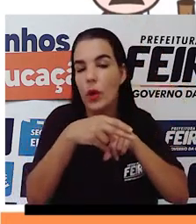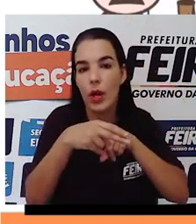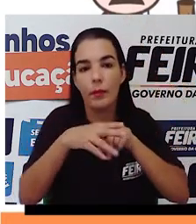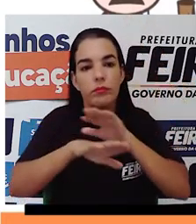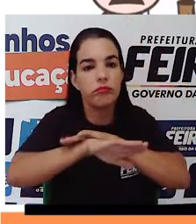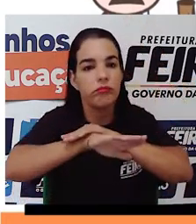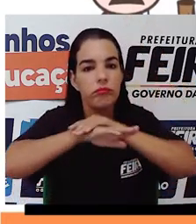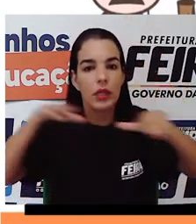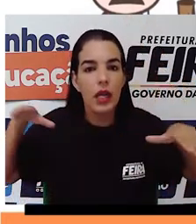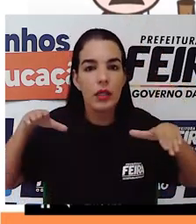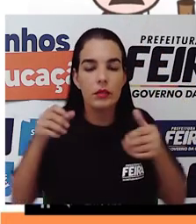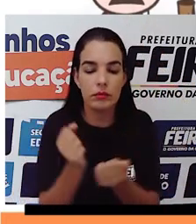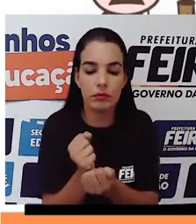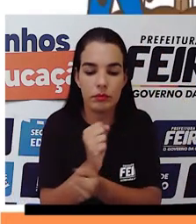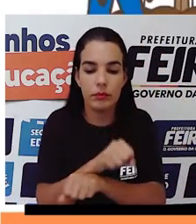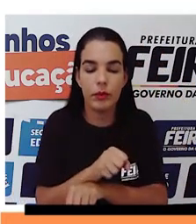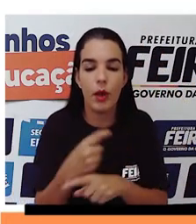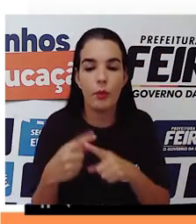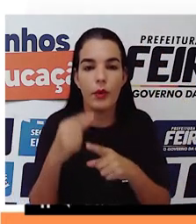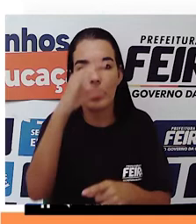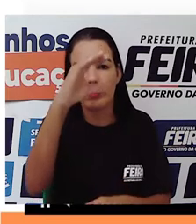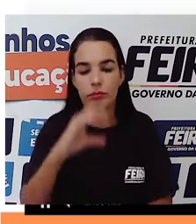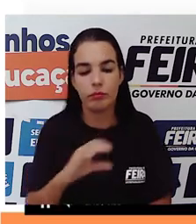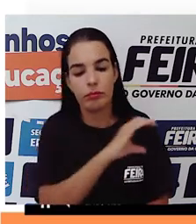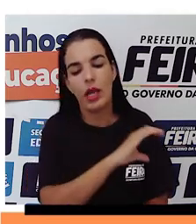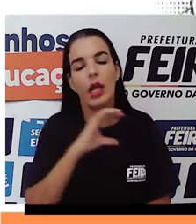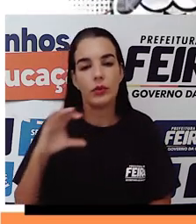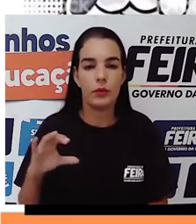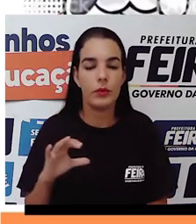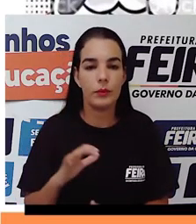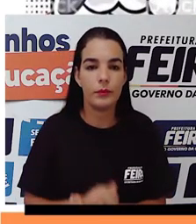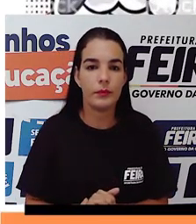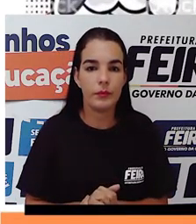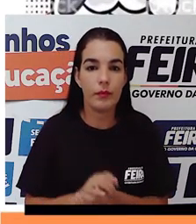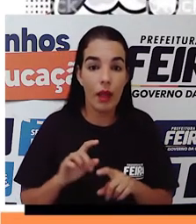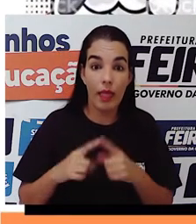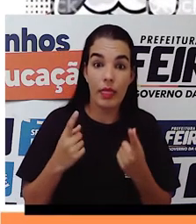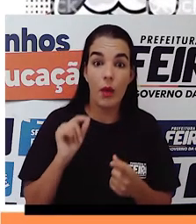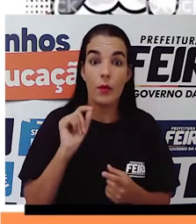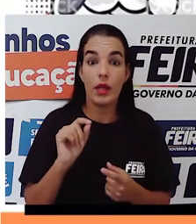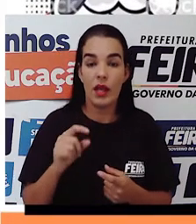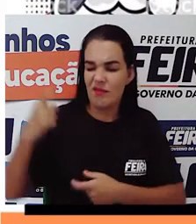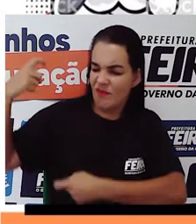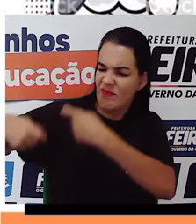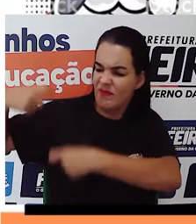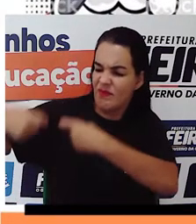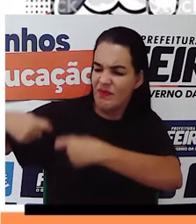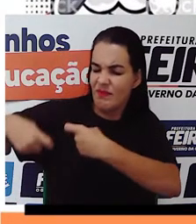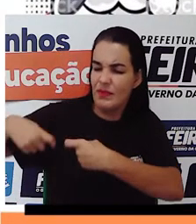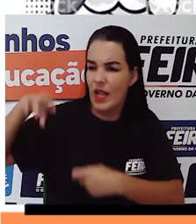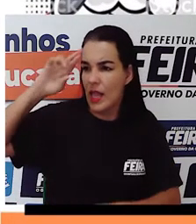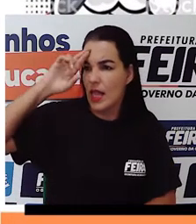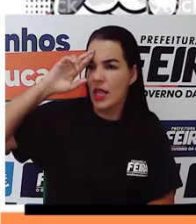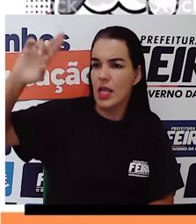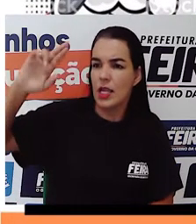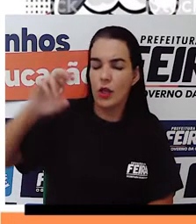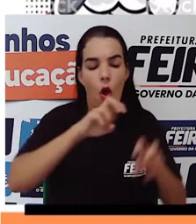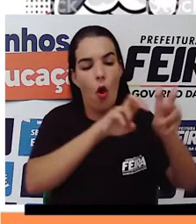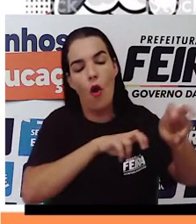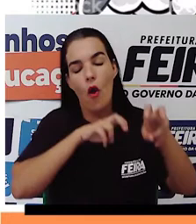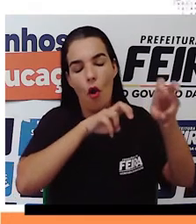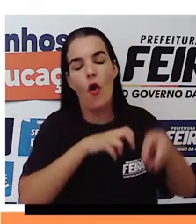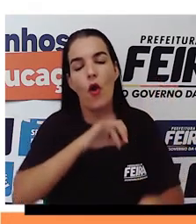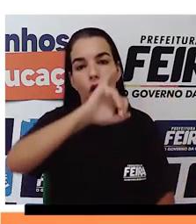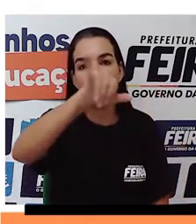de atender interesse dos jesuítas. Os rebeldes, liderados pelos fazendeiros Jorge Sampaio,